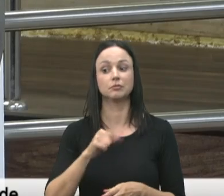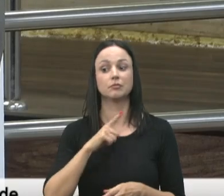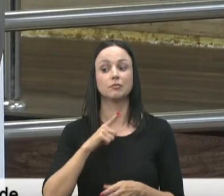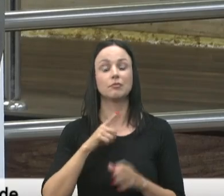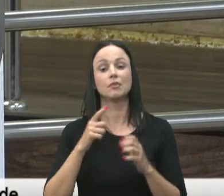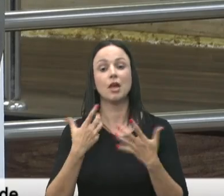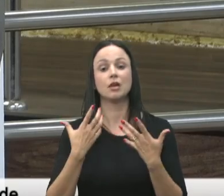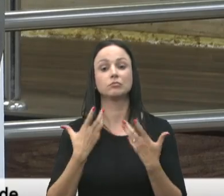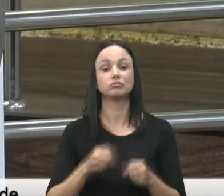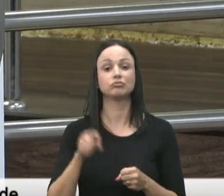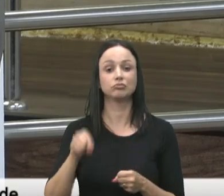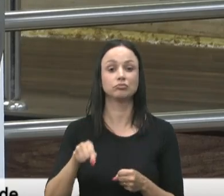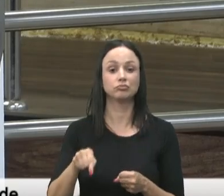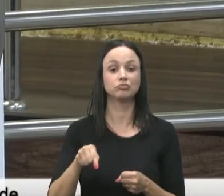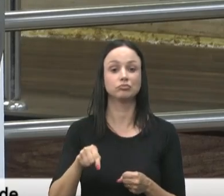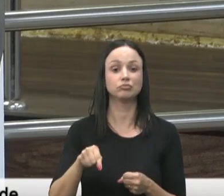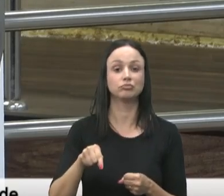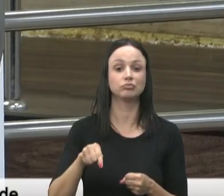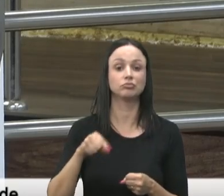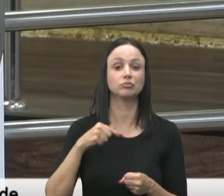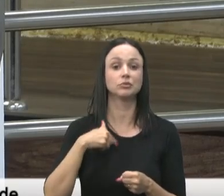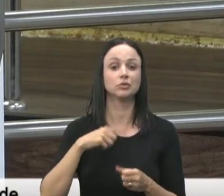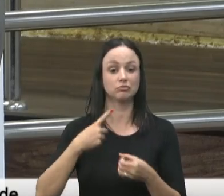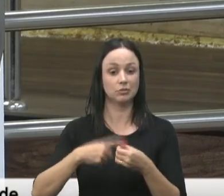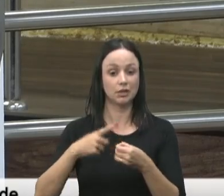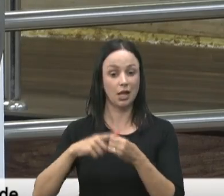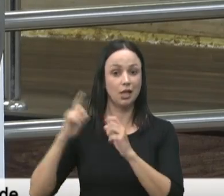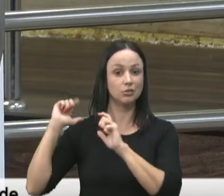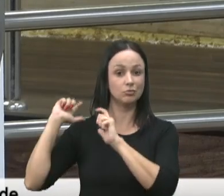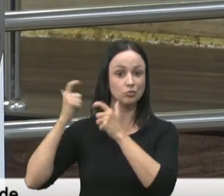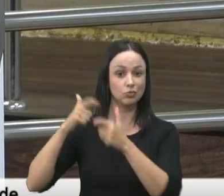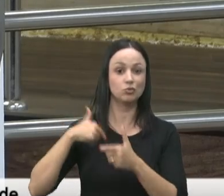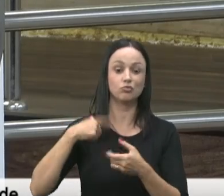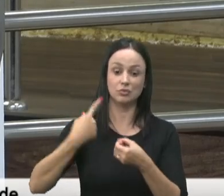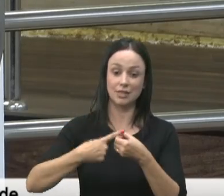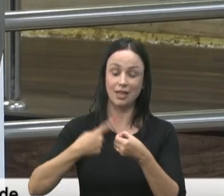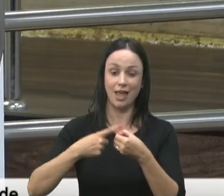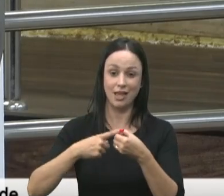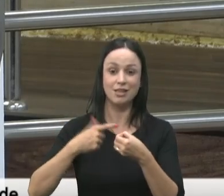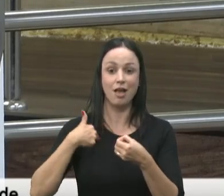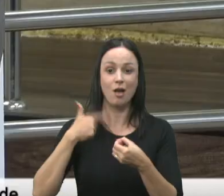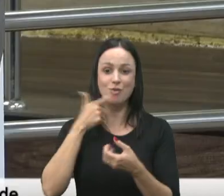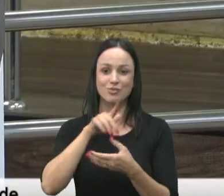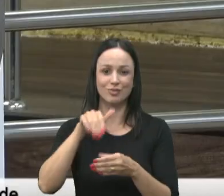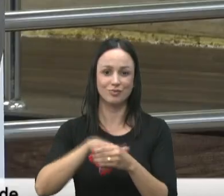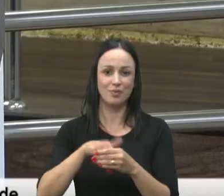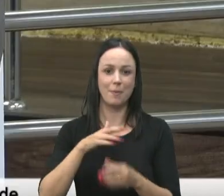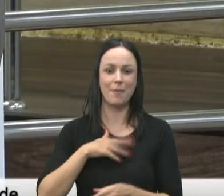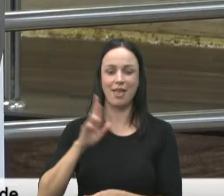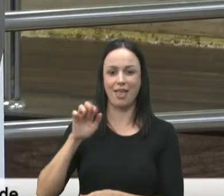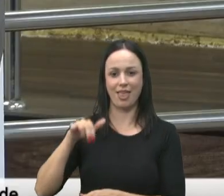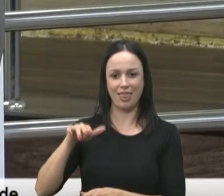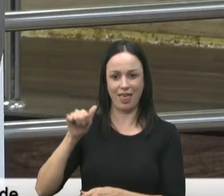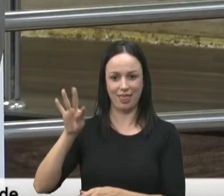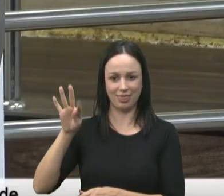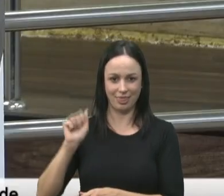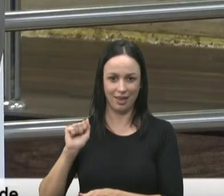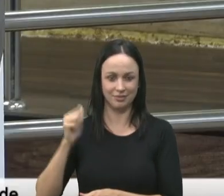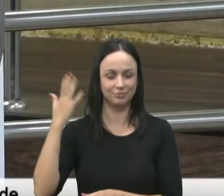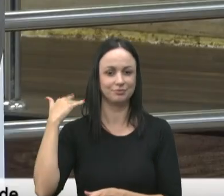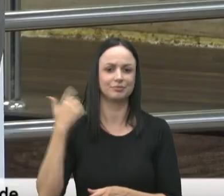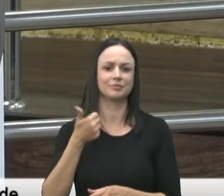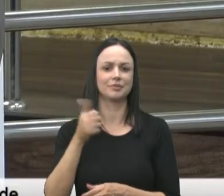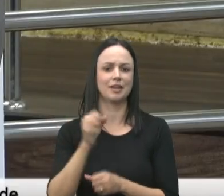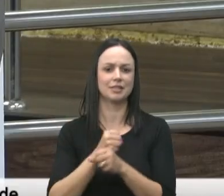LGBT numa cidade extremamente conservadora do interior. E quando eu e a Renata, que é uma amiga de longa data, de 10